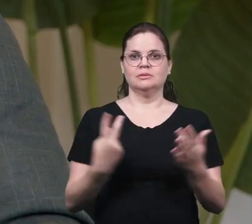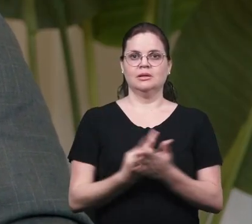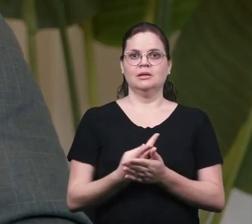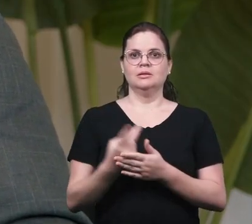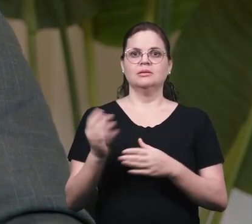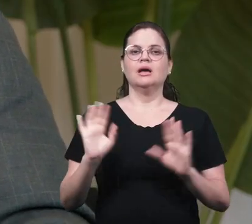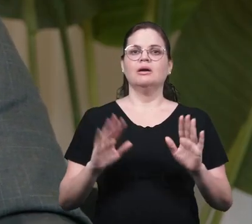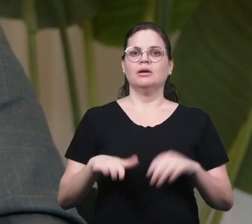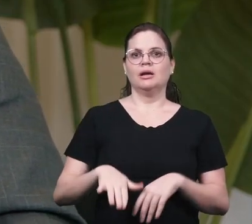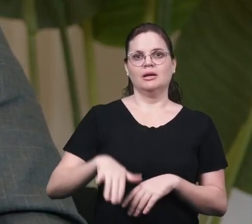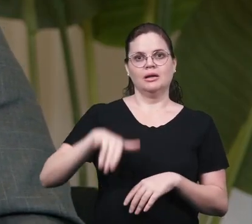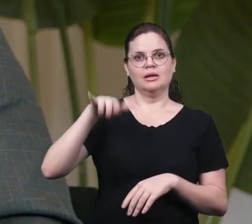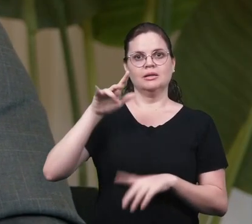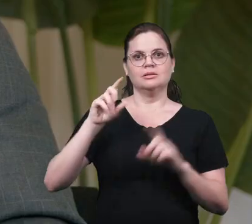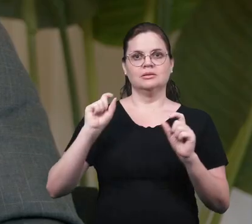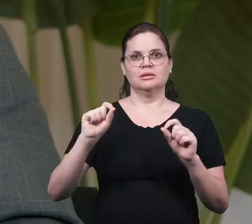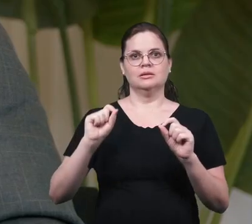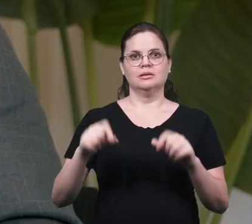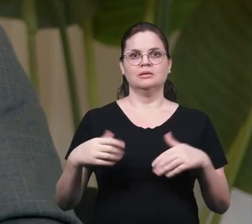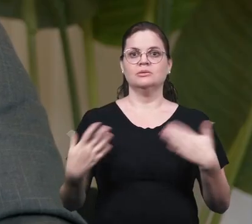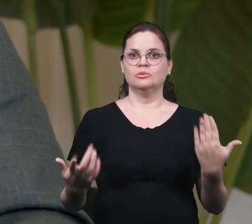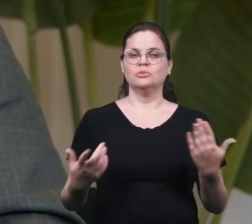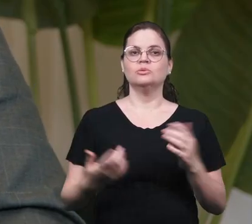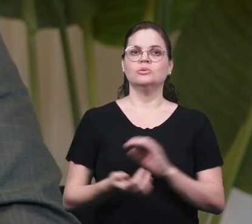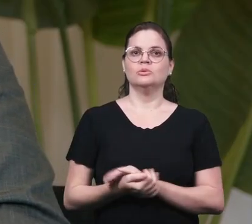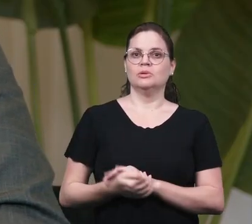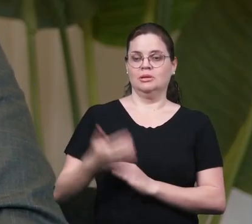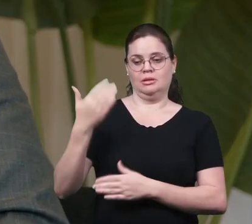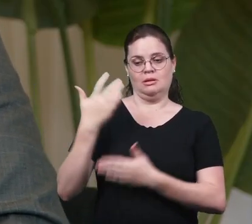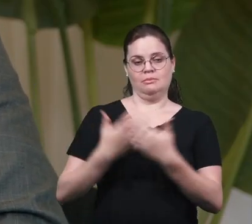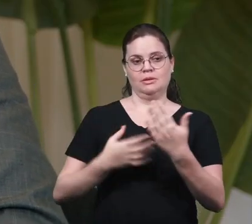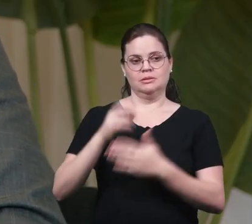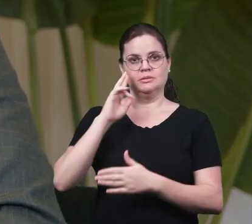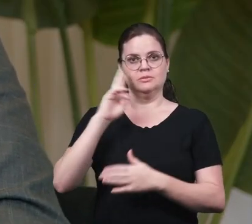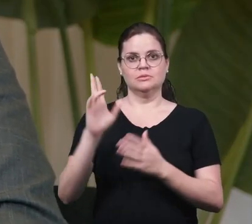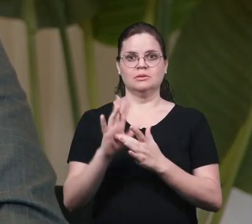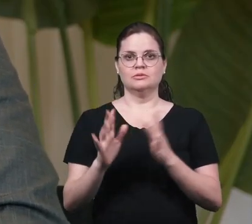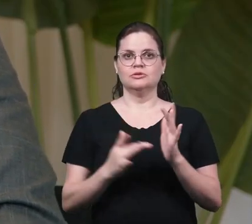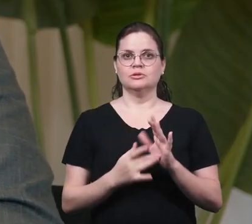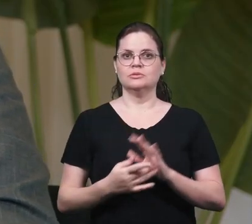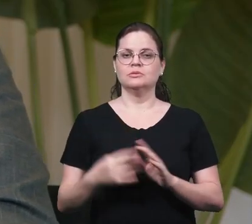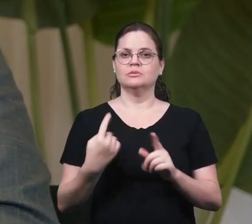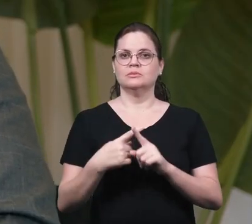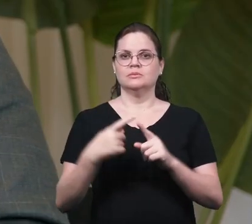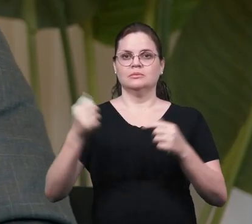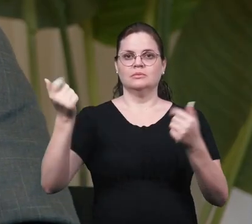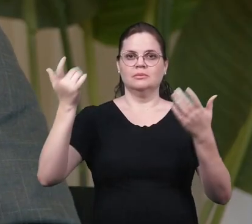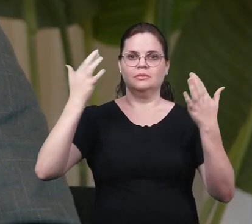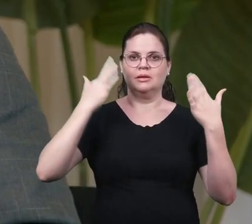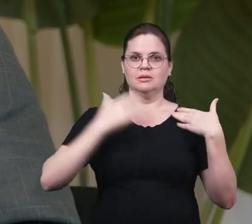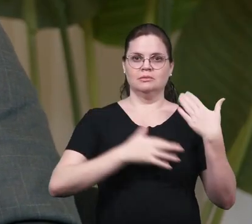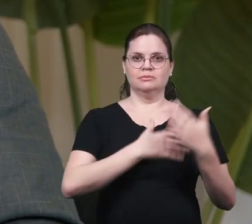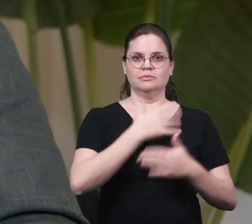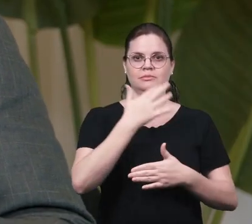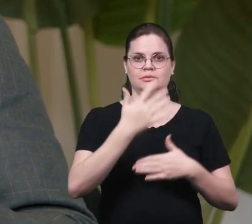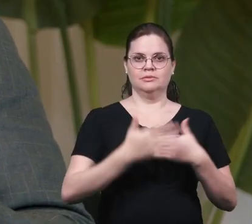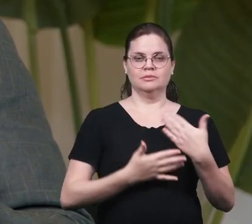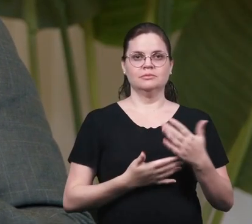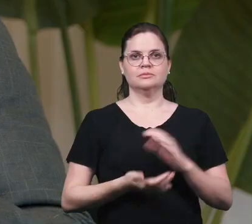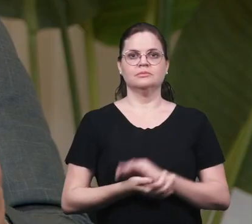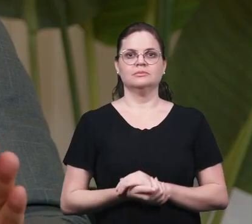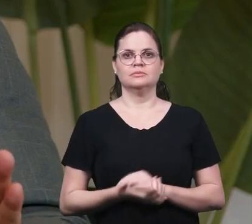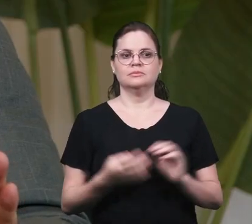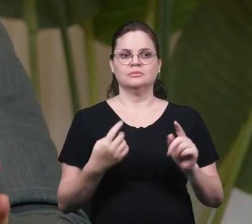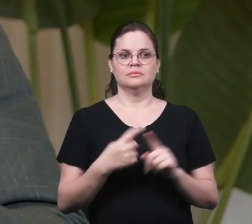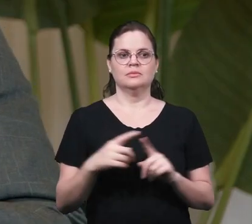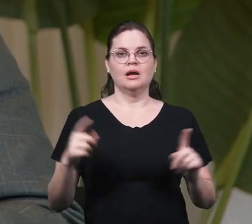do Senhor. E para que os nossos filhos cresçam na presença do Senhor, cheios do Espírito Santo, a